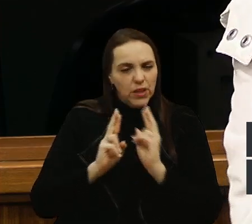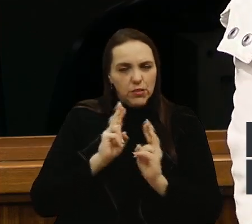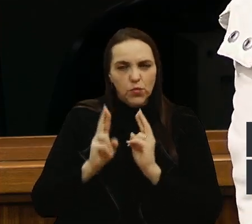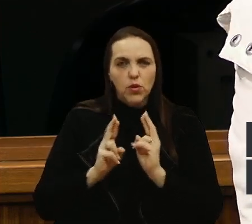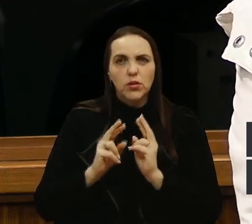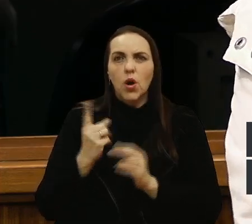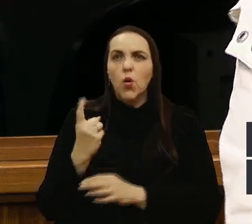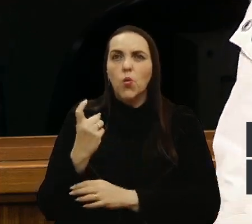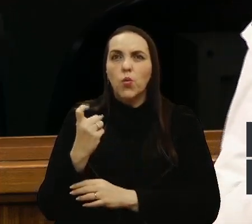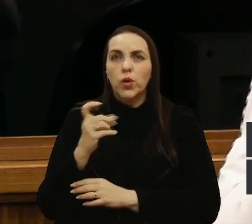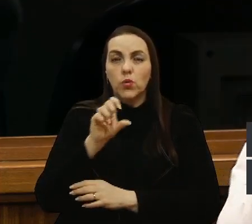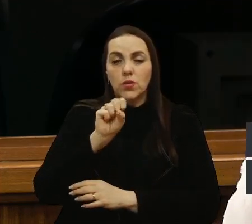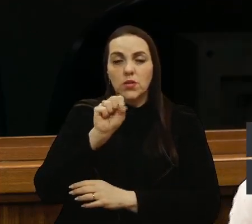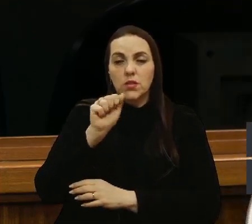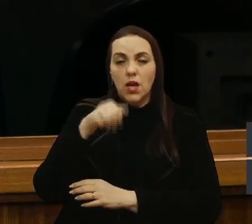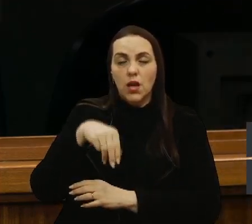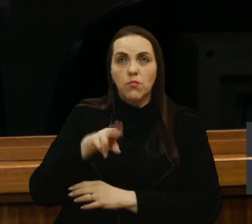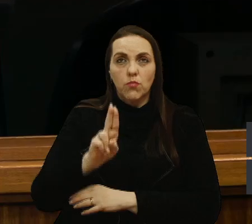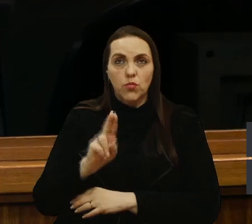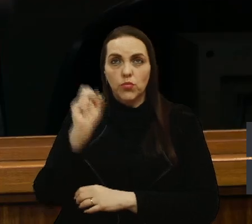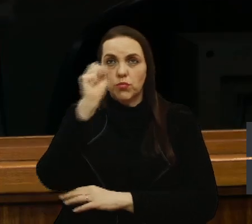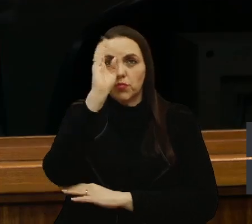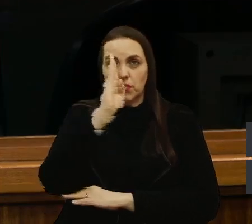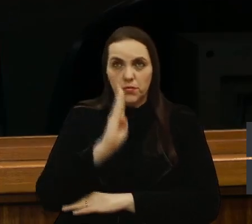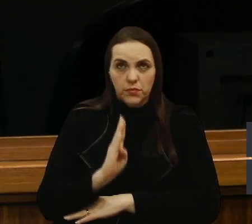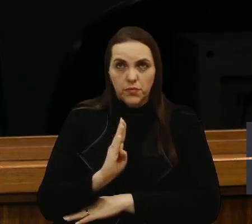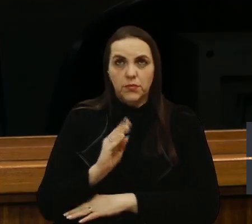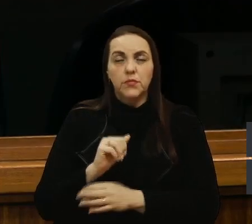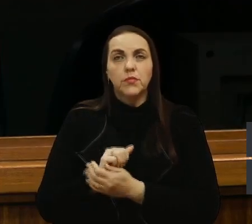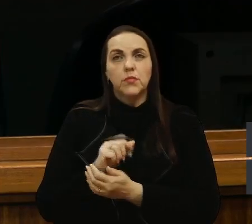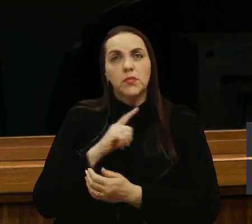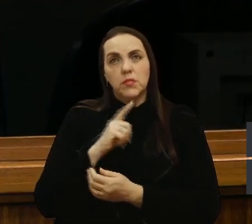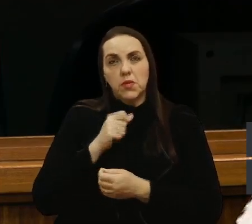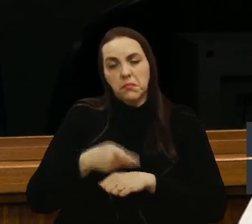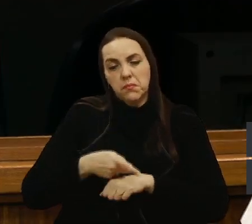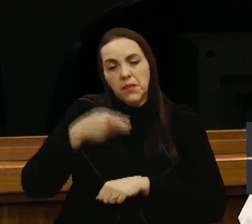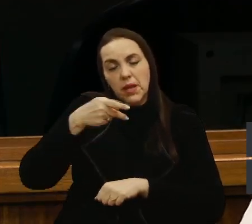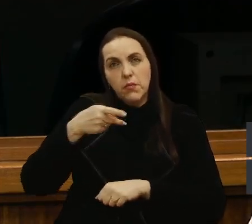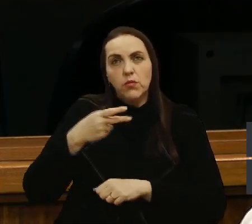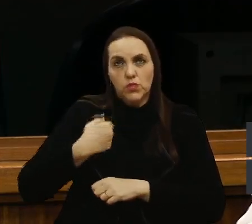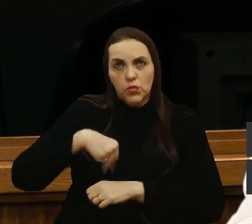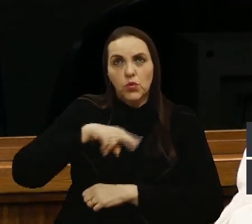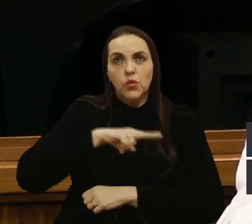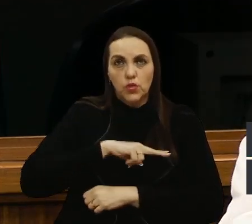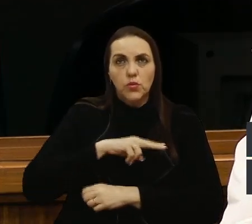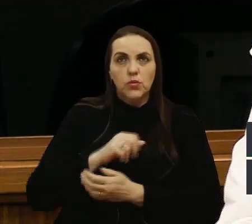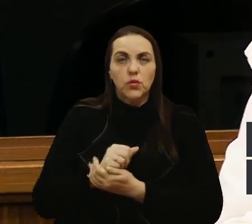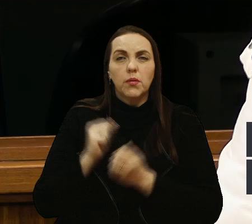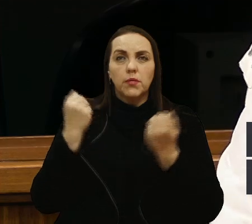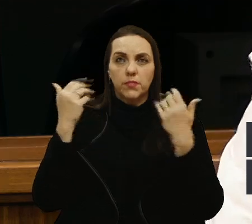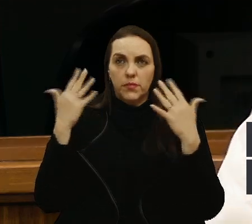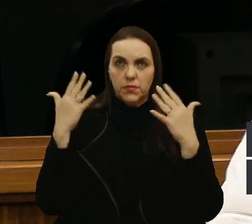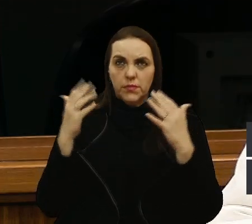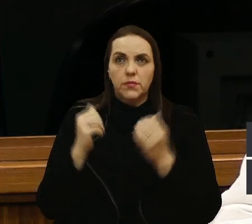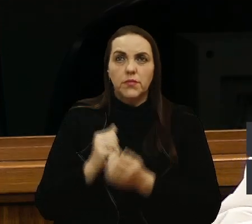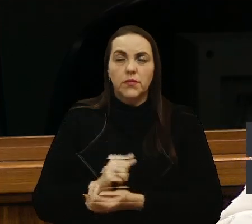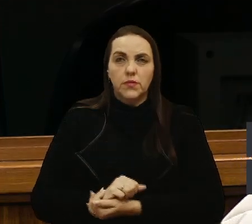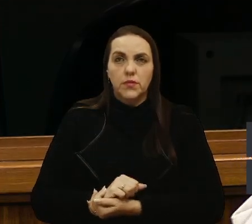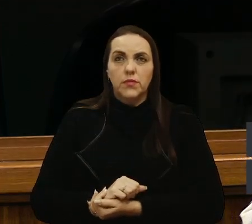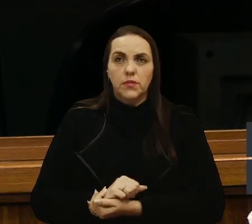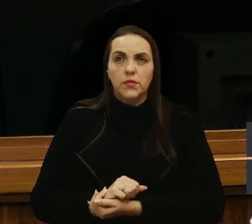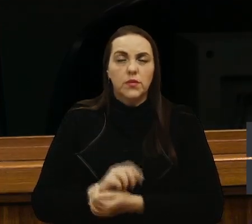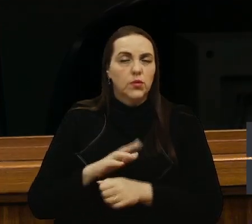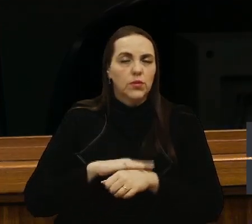SAMU do Brasil, em algum momento, a receber esse prêmio é o nosso. Então, parabéns a todos, não tenho